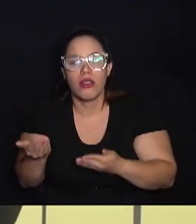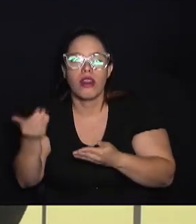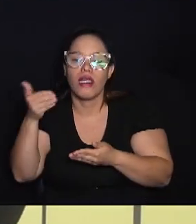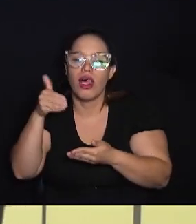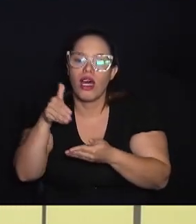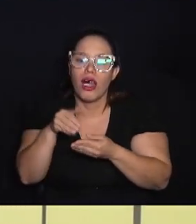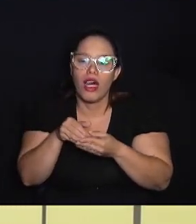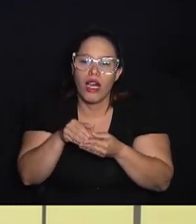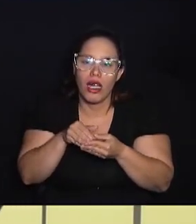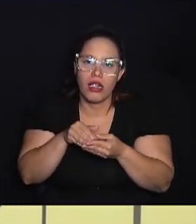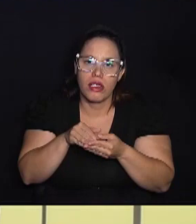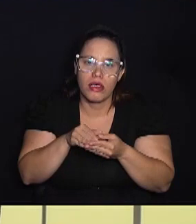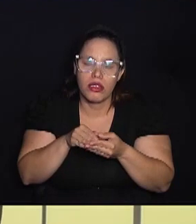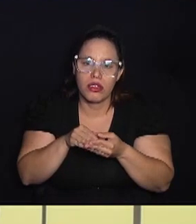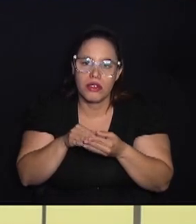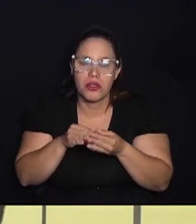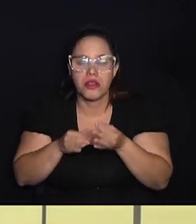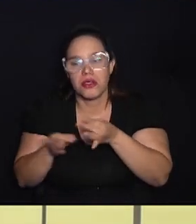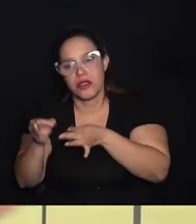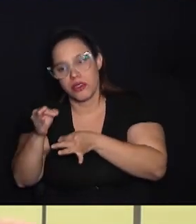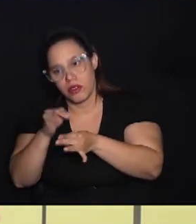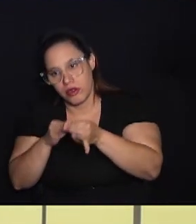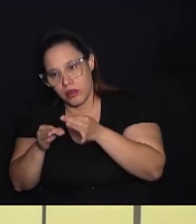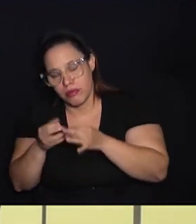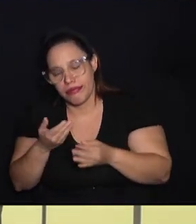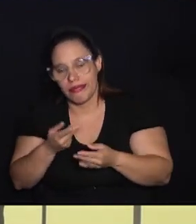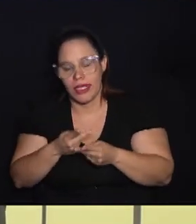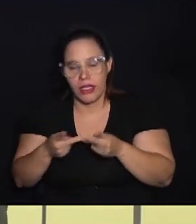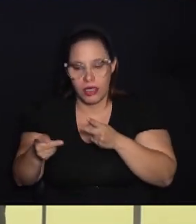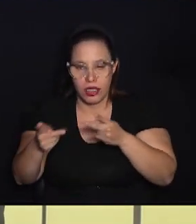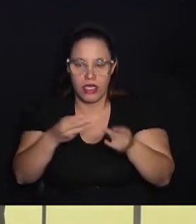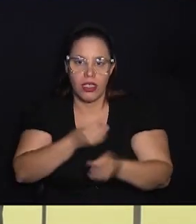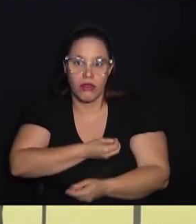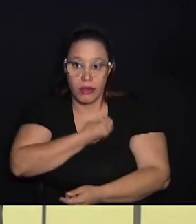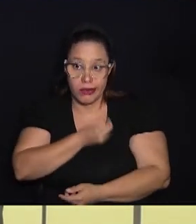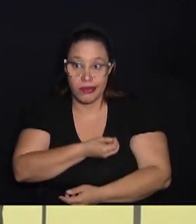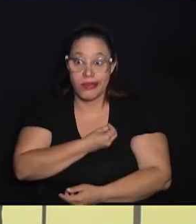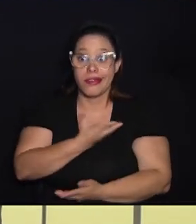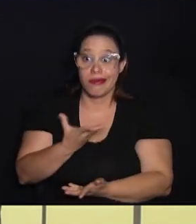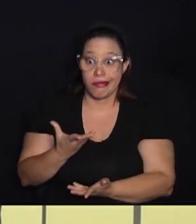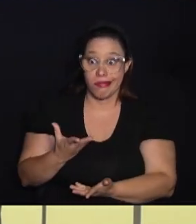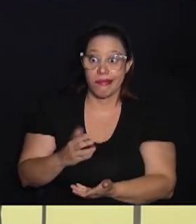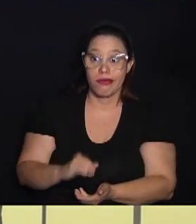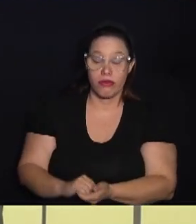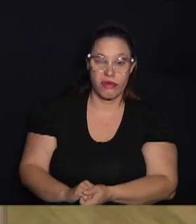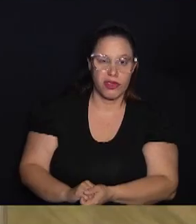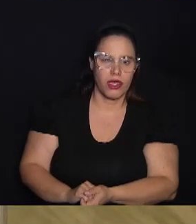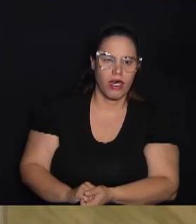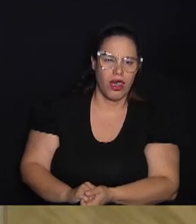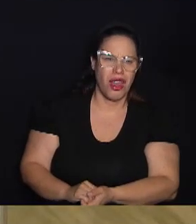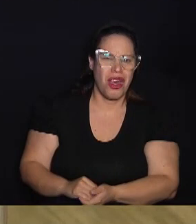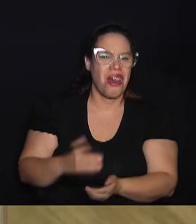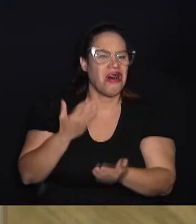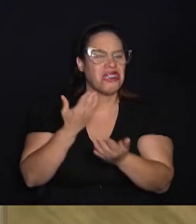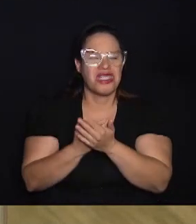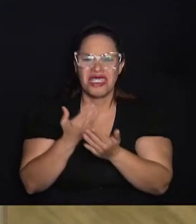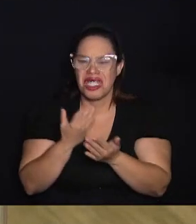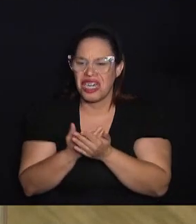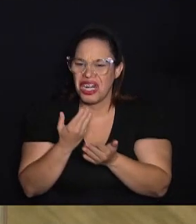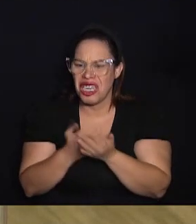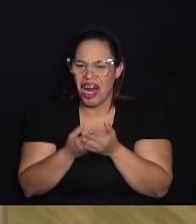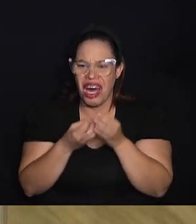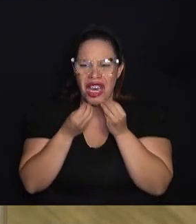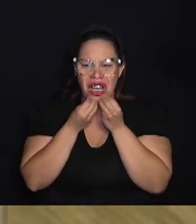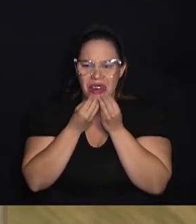eh vai construir repertório para lidar com a vida muito bem Nossa gente que aula que nós estamos tendo aqui